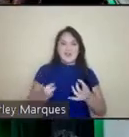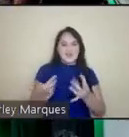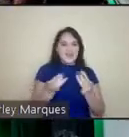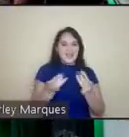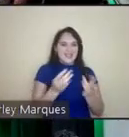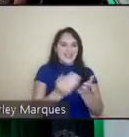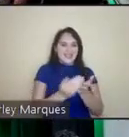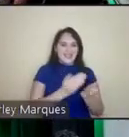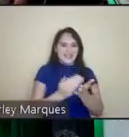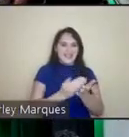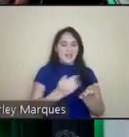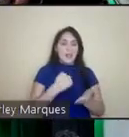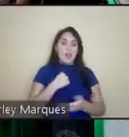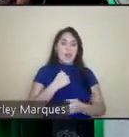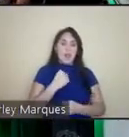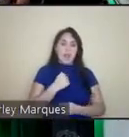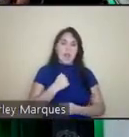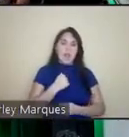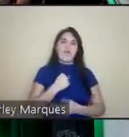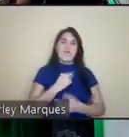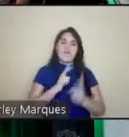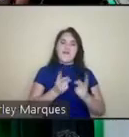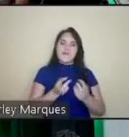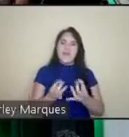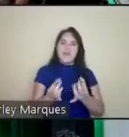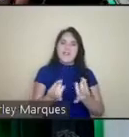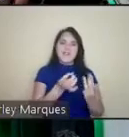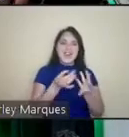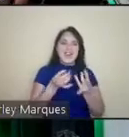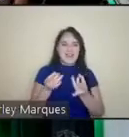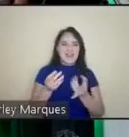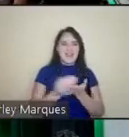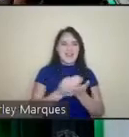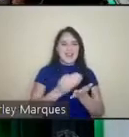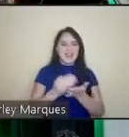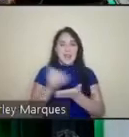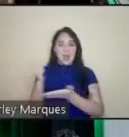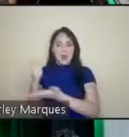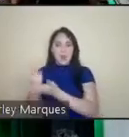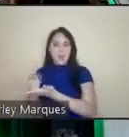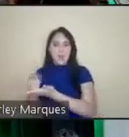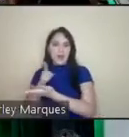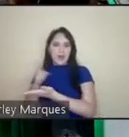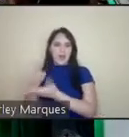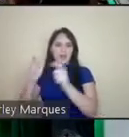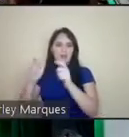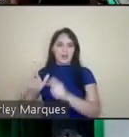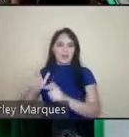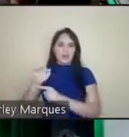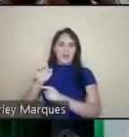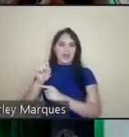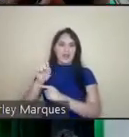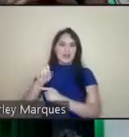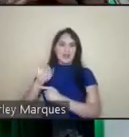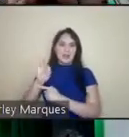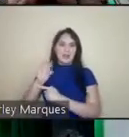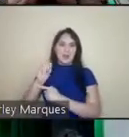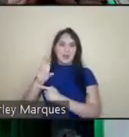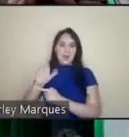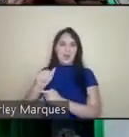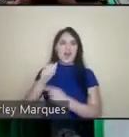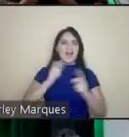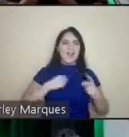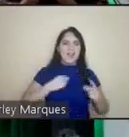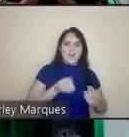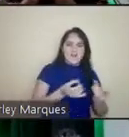mesmo não sendo mais a alternativa, eu continuo vendendo livro mesmo, eu compro na editora e vendo também, porque eu não consigo perder essa relação com